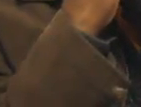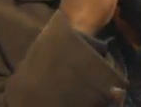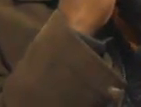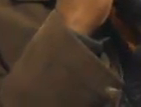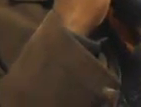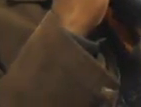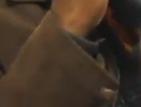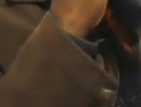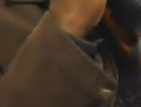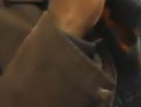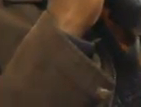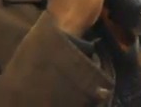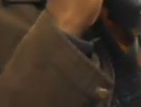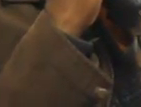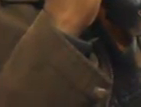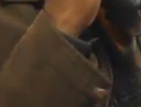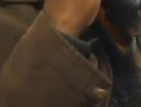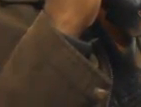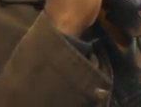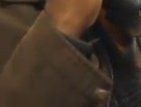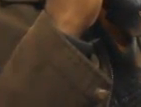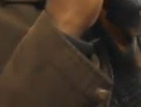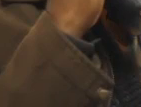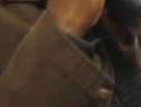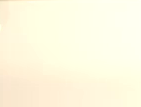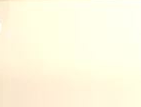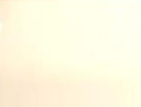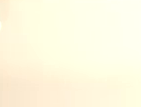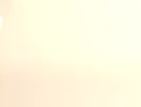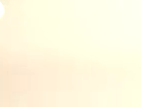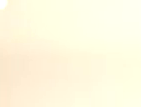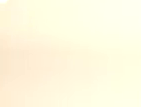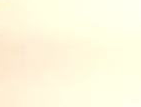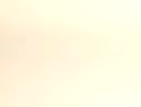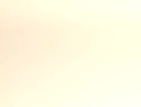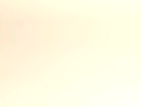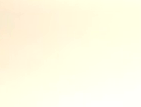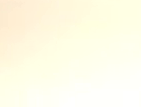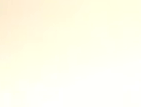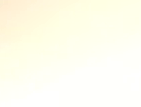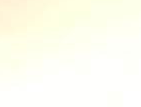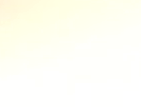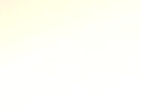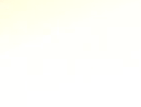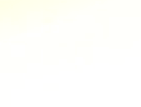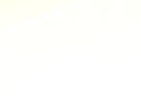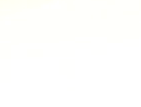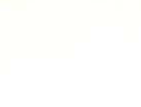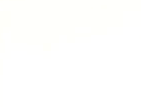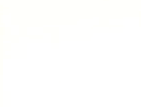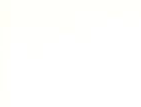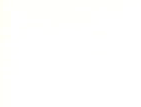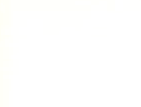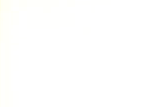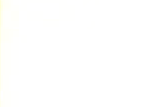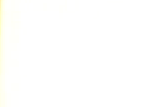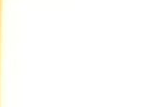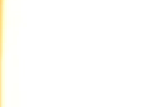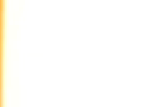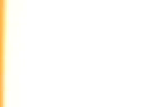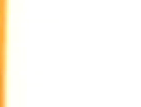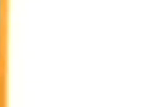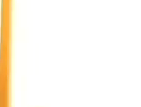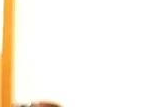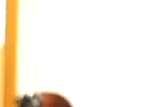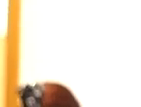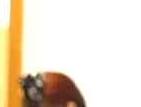por telefone e por e-mail, tendo a garantia de sigilo. A ouvidoria funciona na sala 114 do terceiro